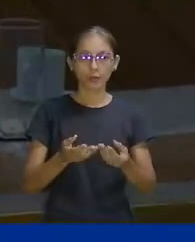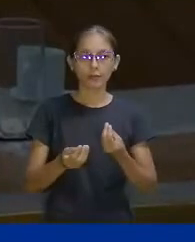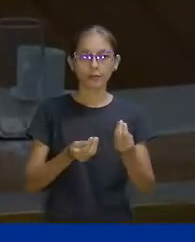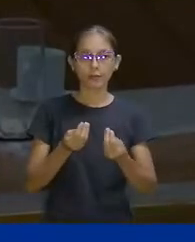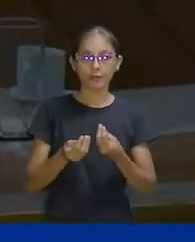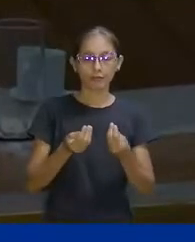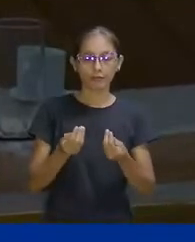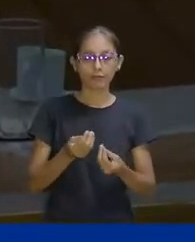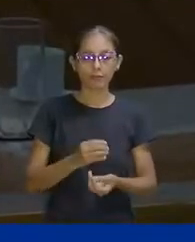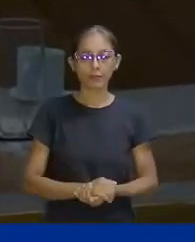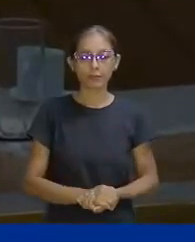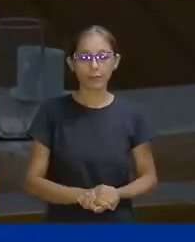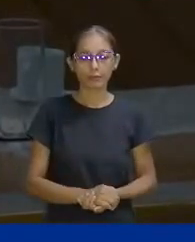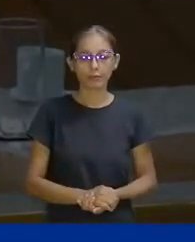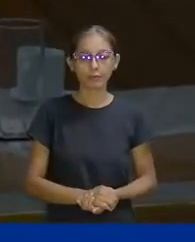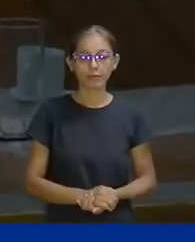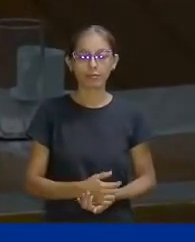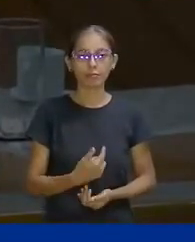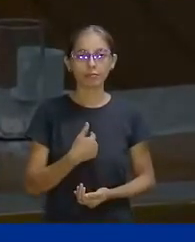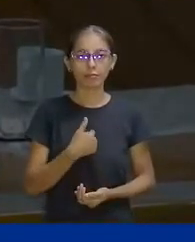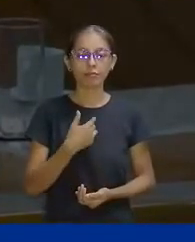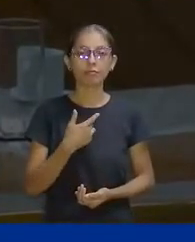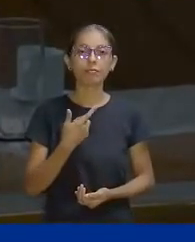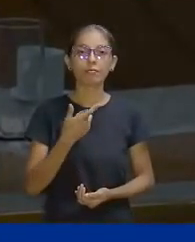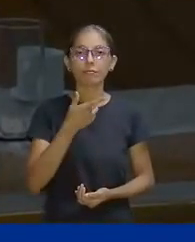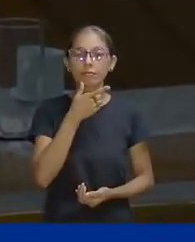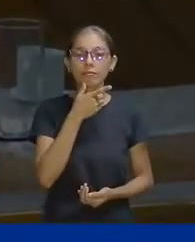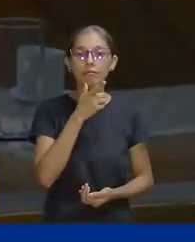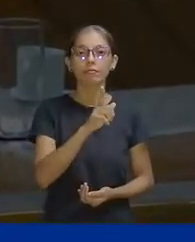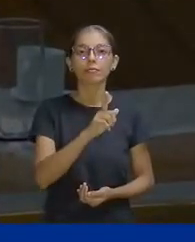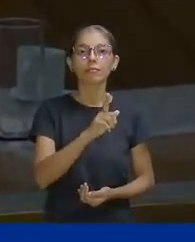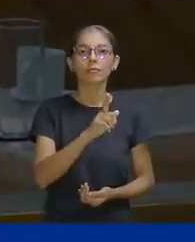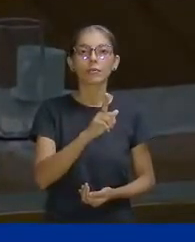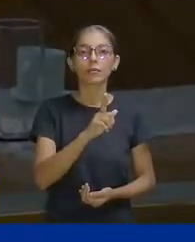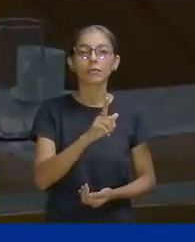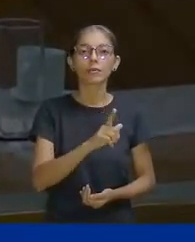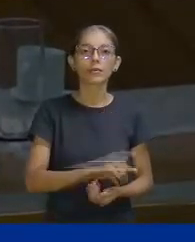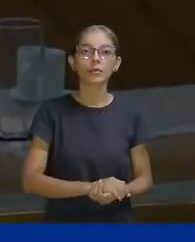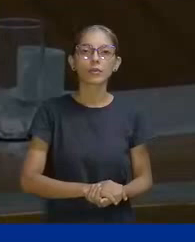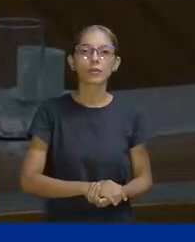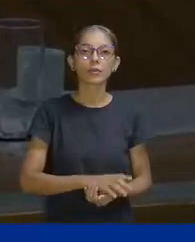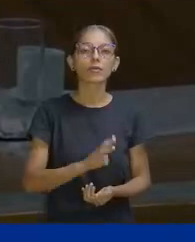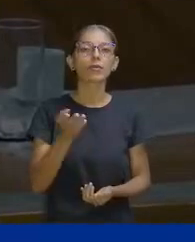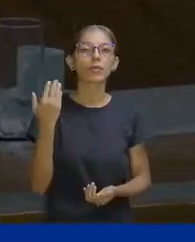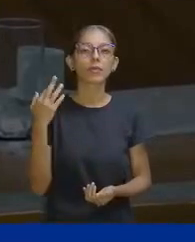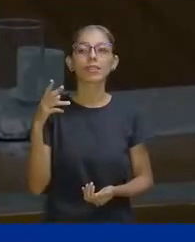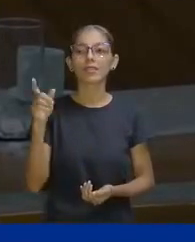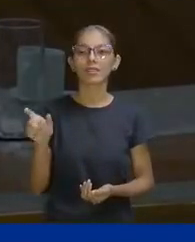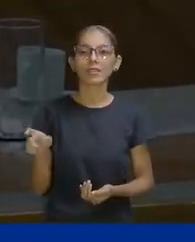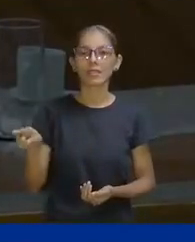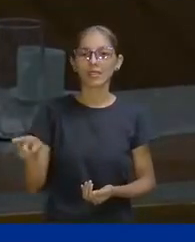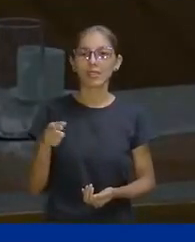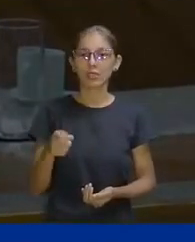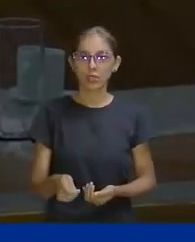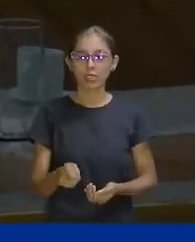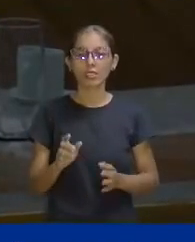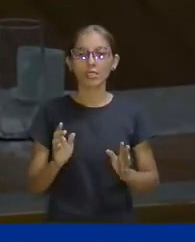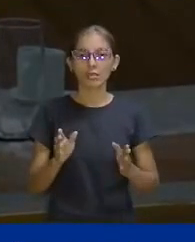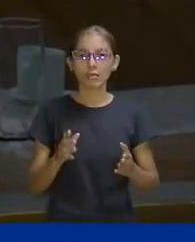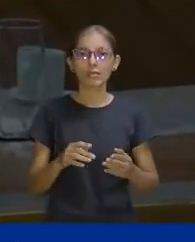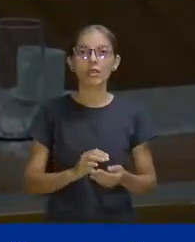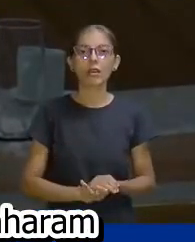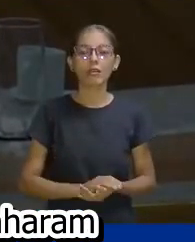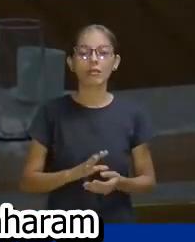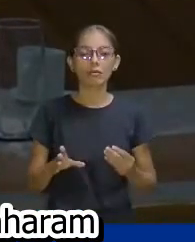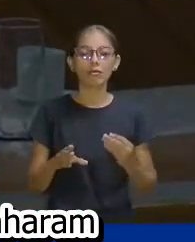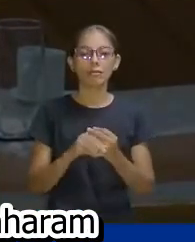de acompanhá-lo na condição de juiz auxiliar da presidência, eu lembro que Vossa Excelência já implementava essas práticas lá,